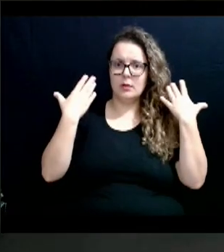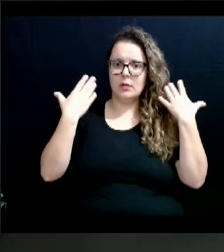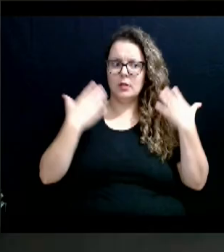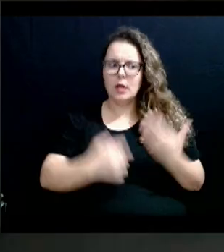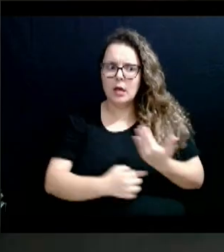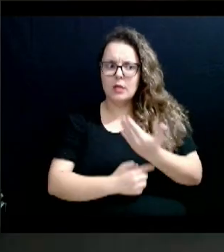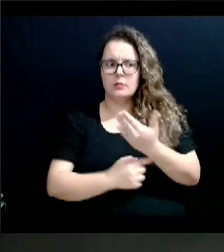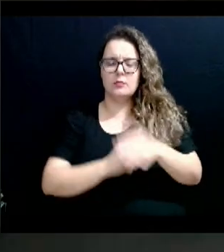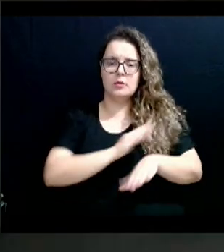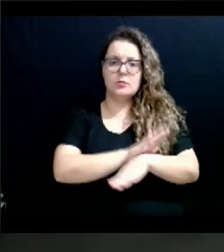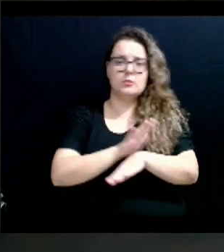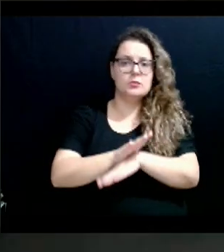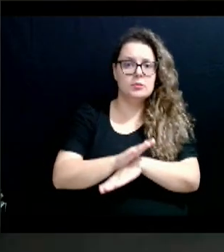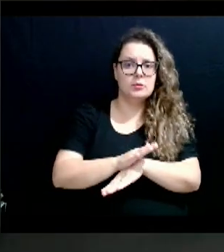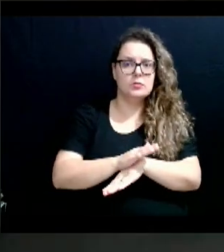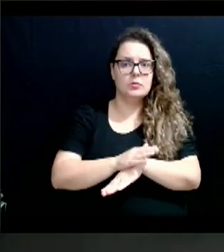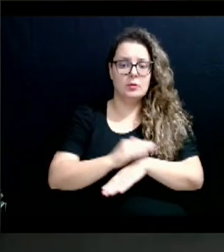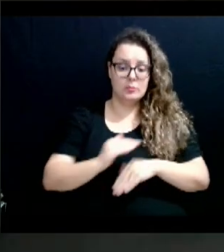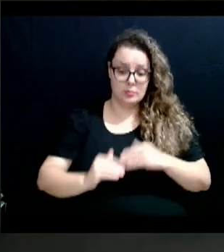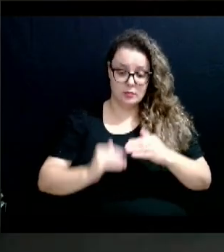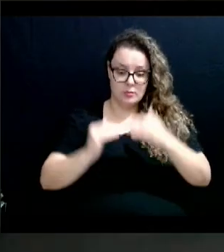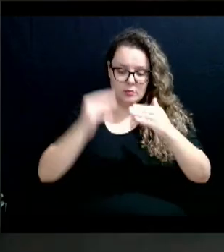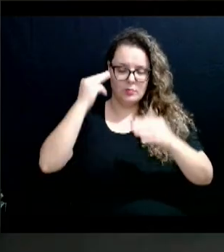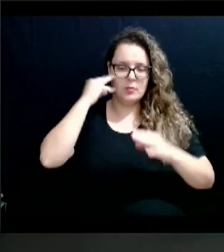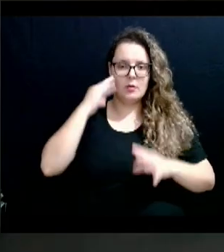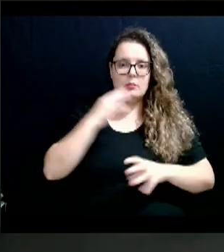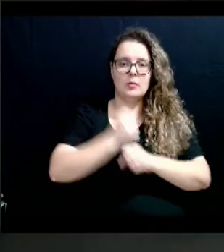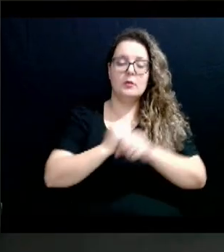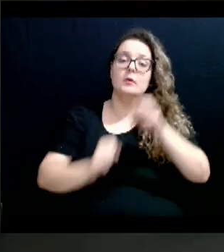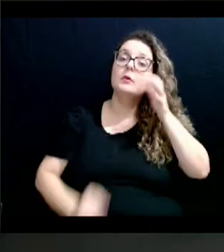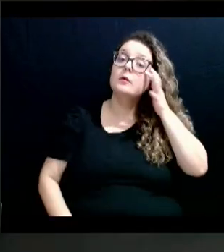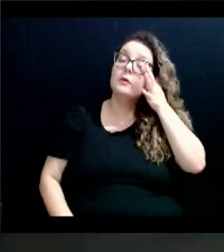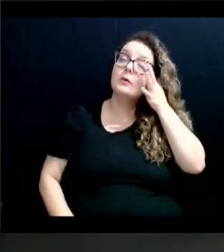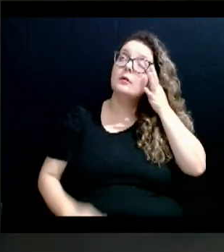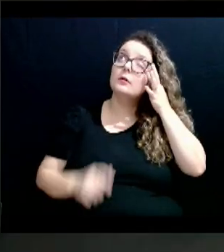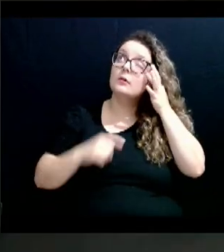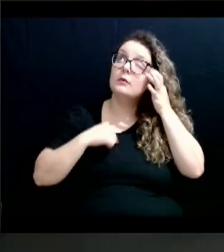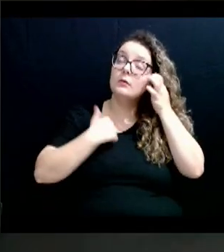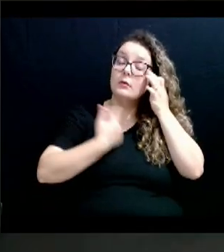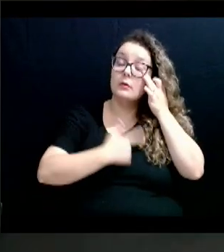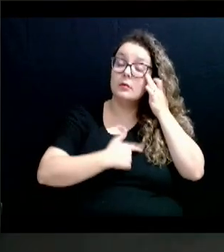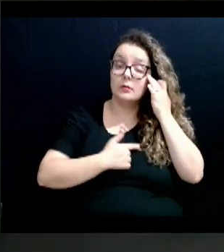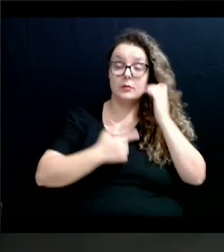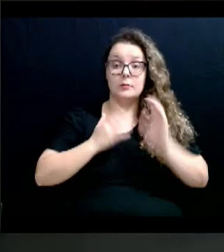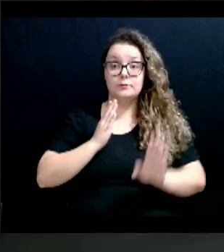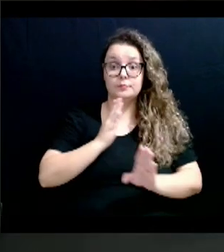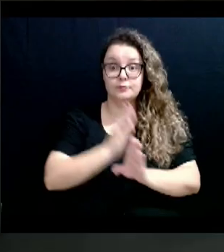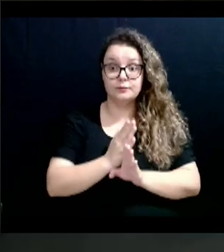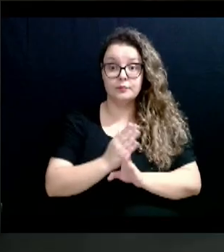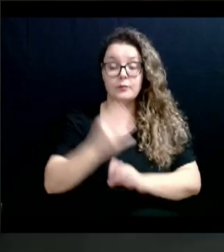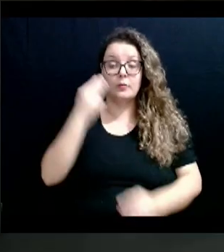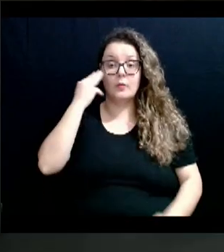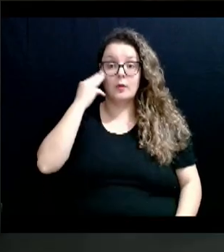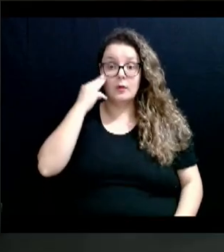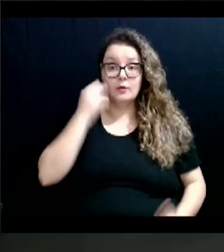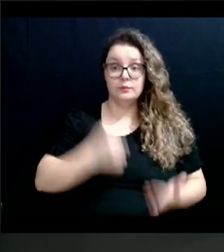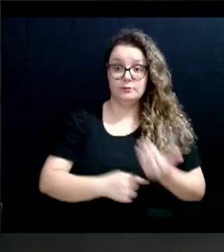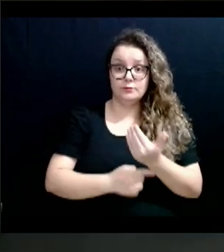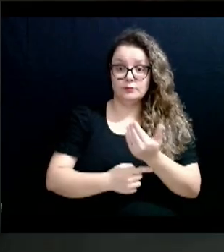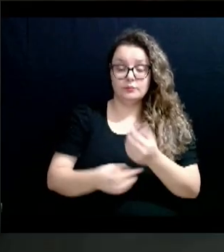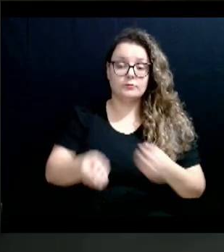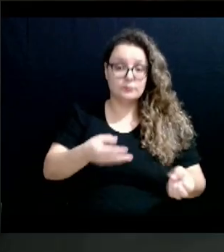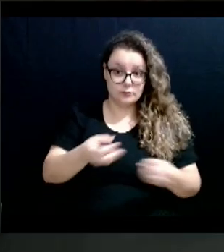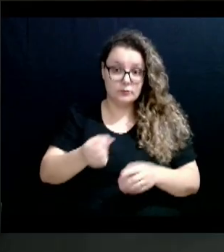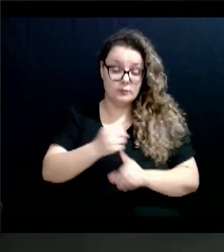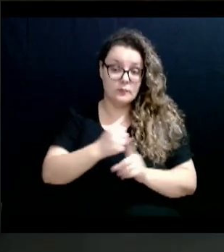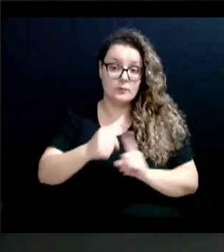memória coletiva. Hoje, o nosso encontro é para falar sobre memória, tecnologia e inovação social. Um tema que